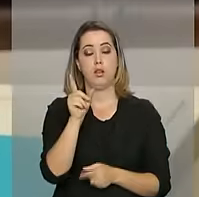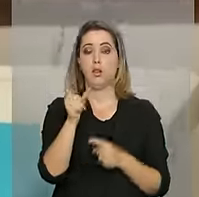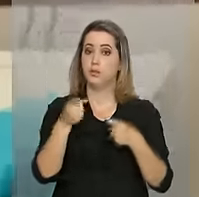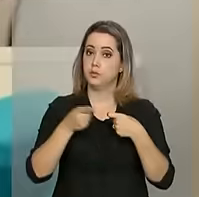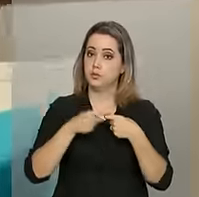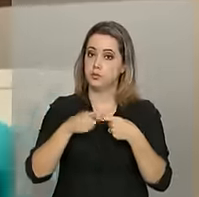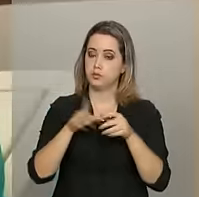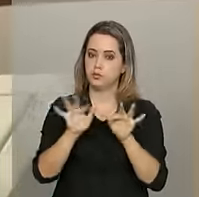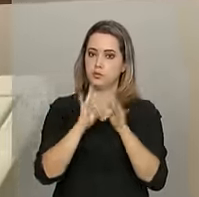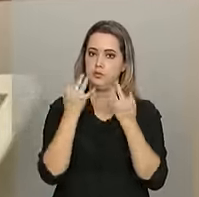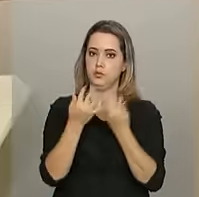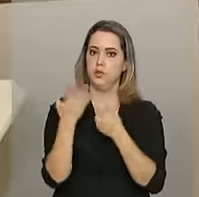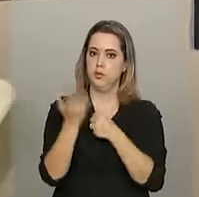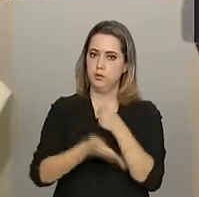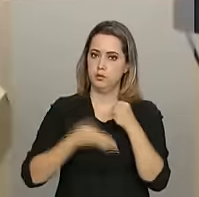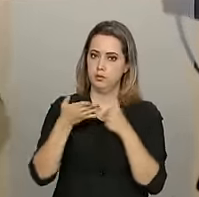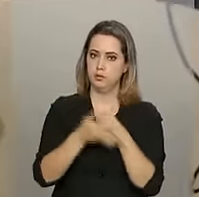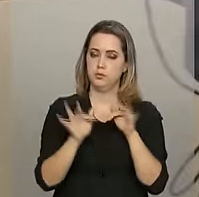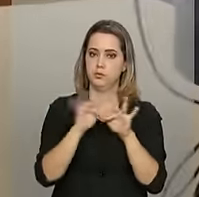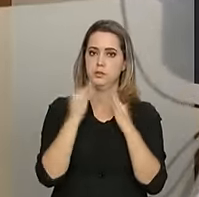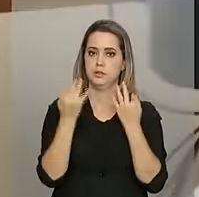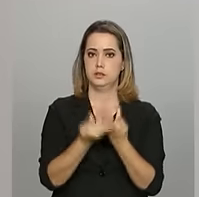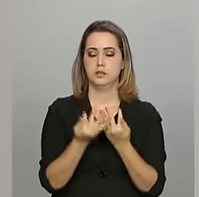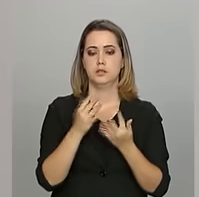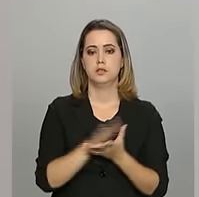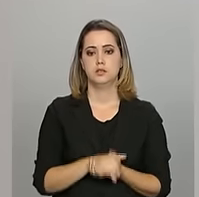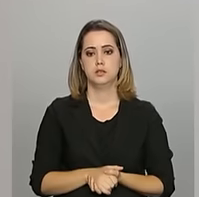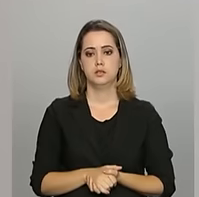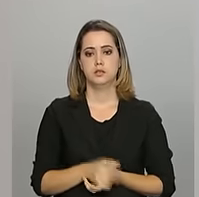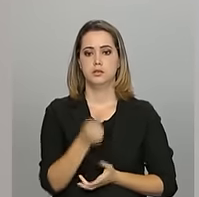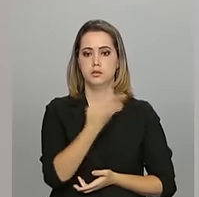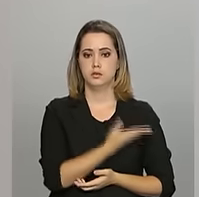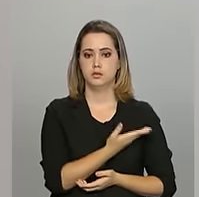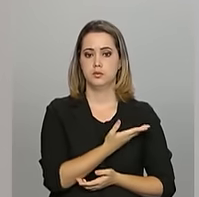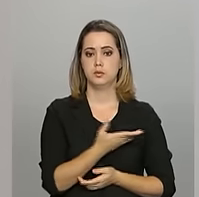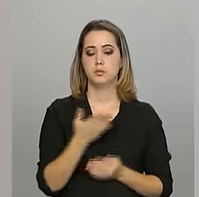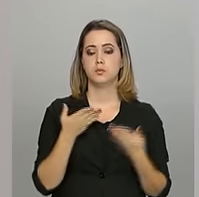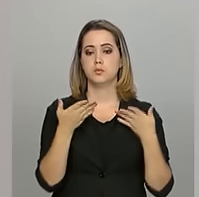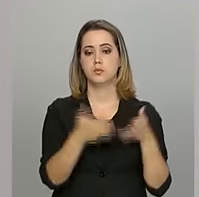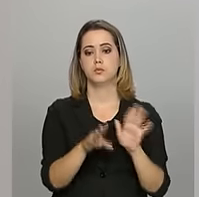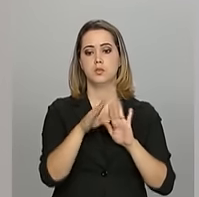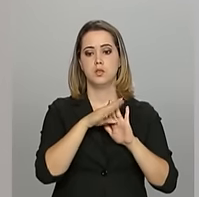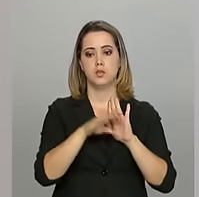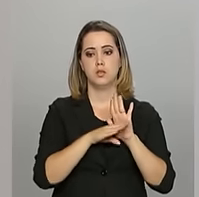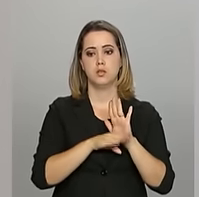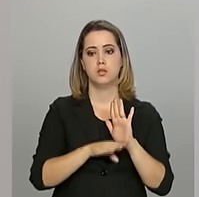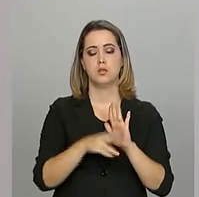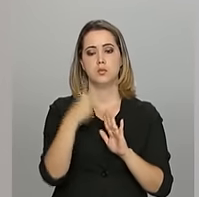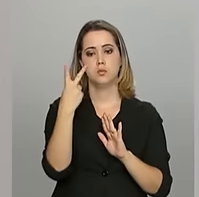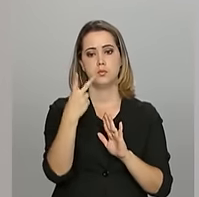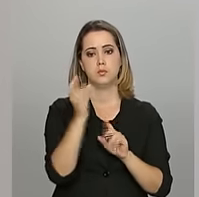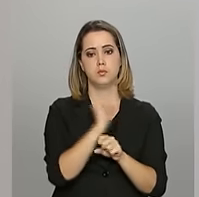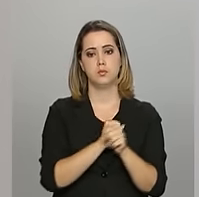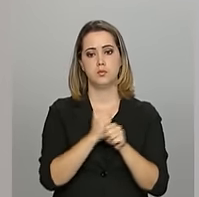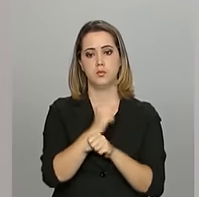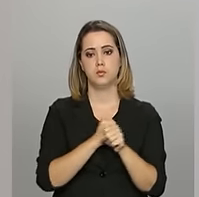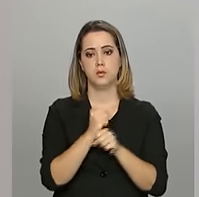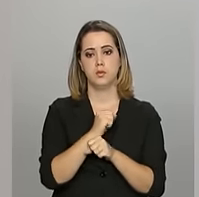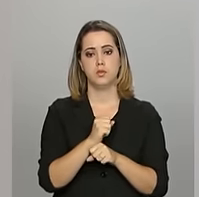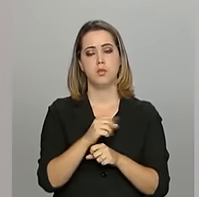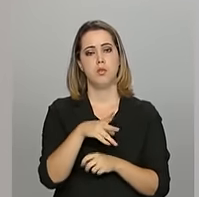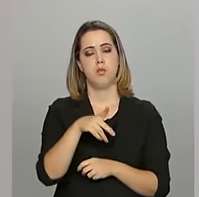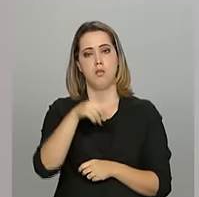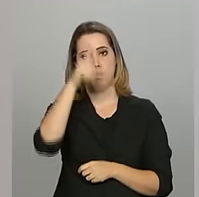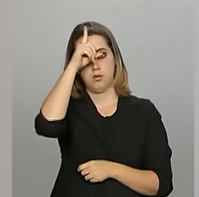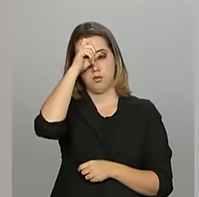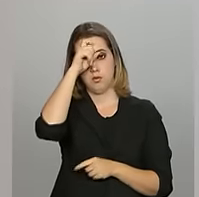da atenção básica de saúde do Mais Médicos. Regiane faz parte do programa há 2 anos. Ex-enfermeira, que também se